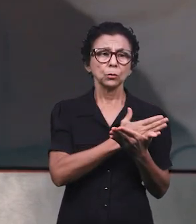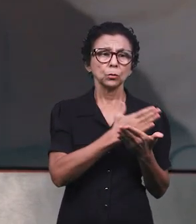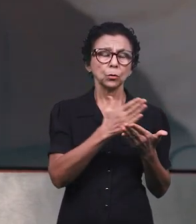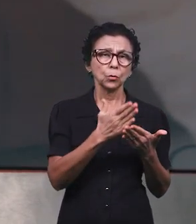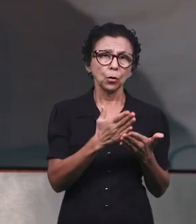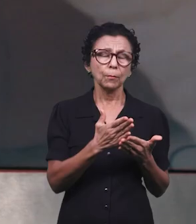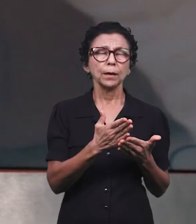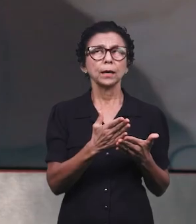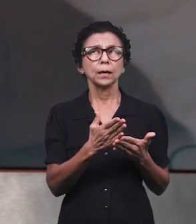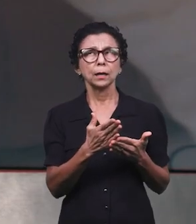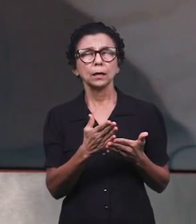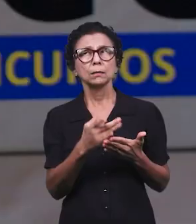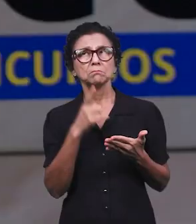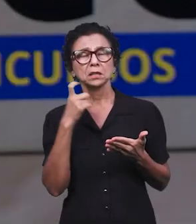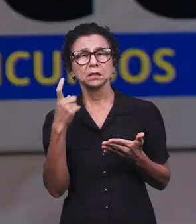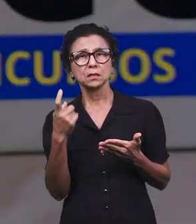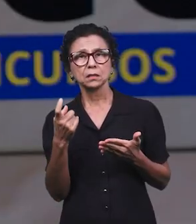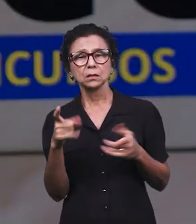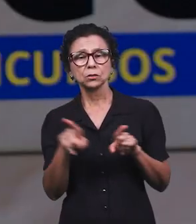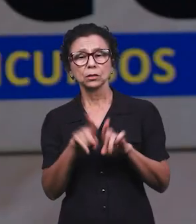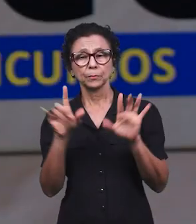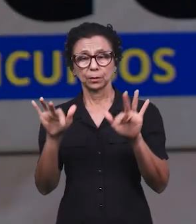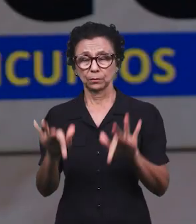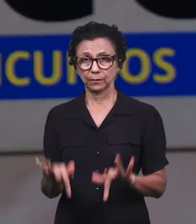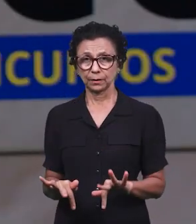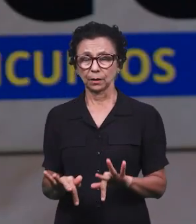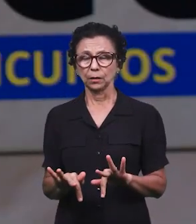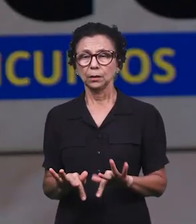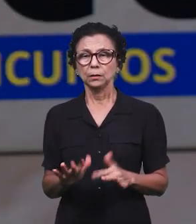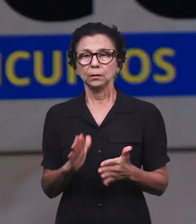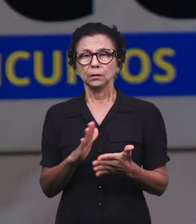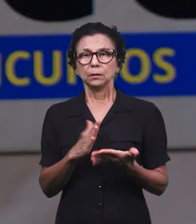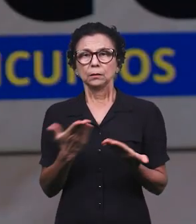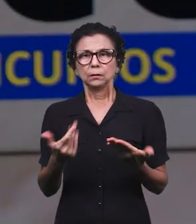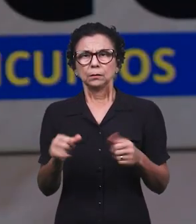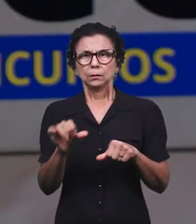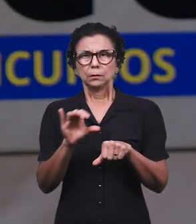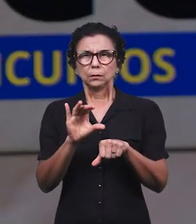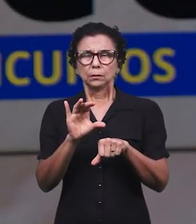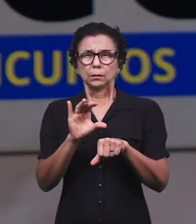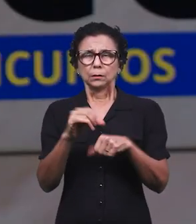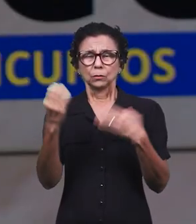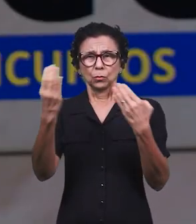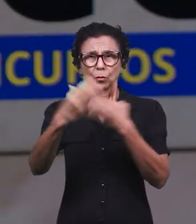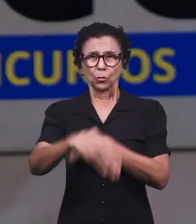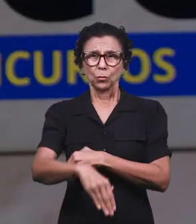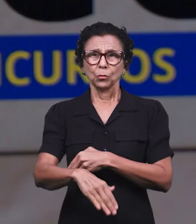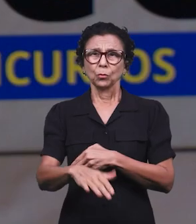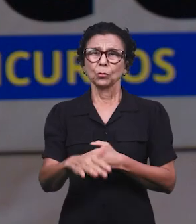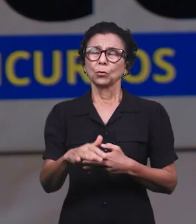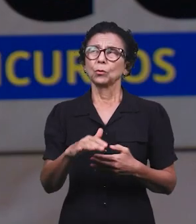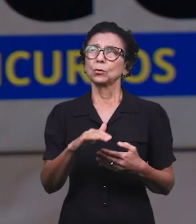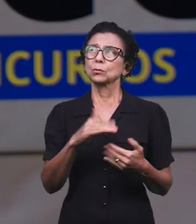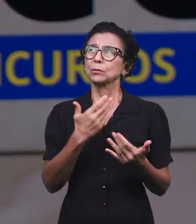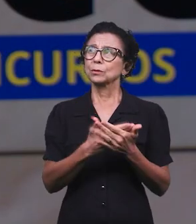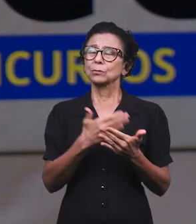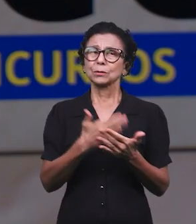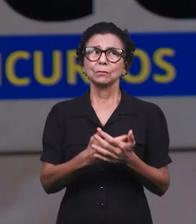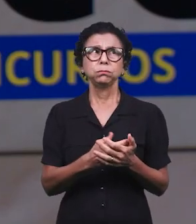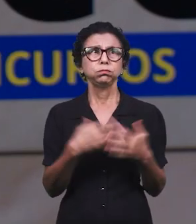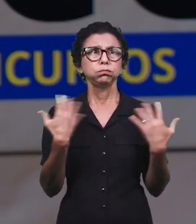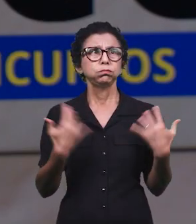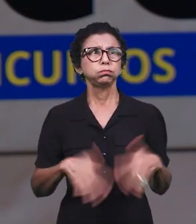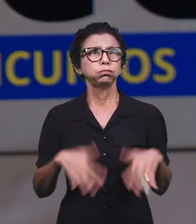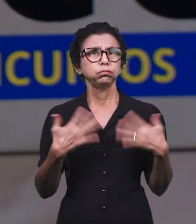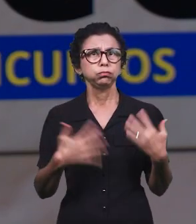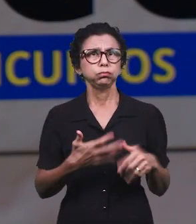sua preparação. Quando você começa a estudar para concurso, às vezes você está meio desorientado ainda. Olha, são tantas matérias para